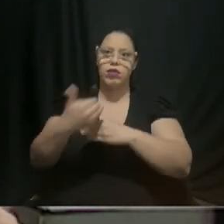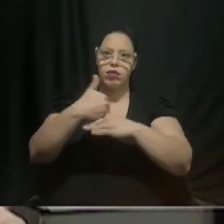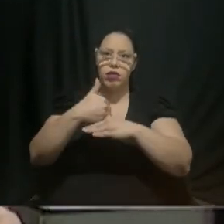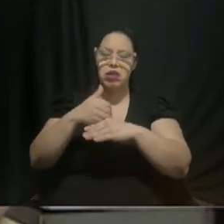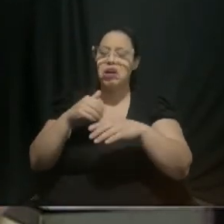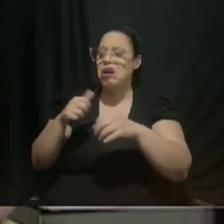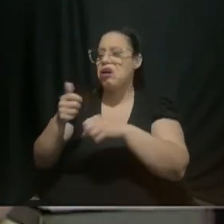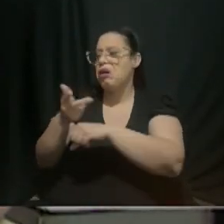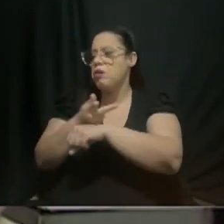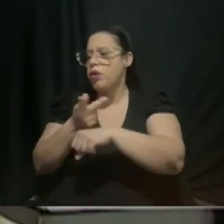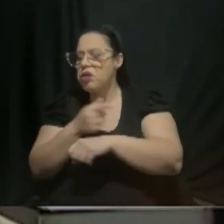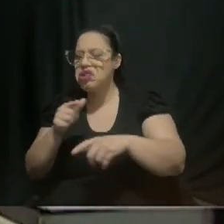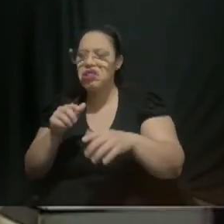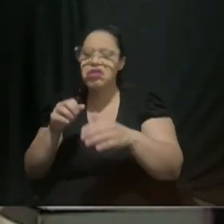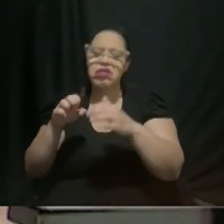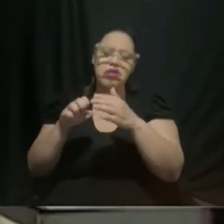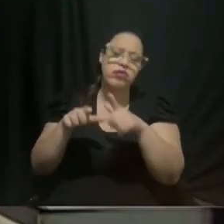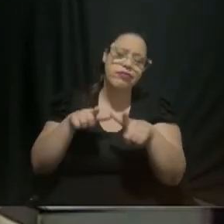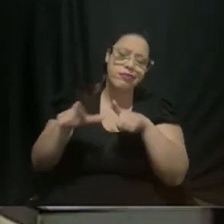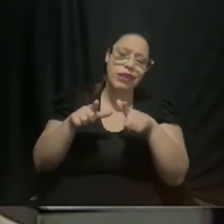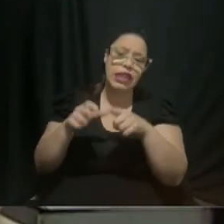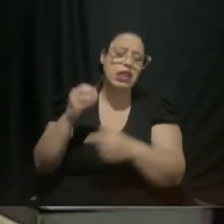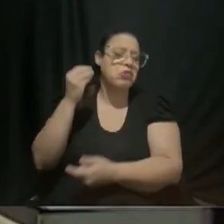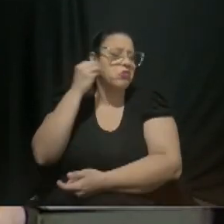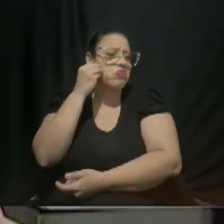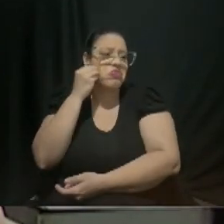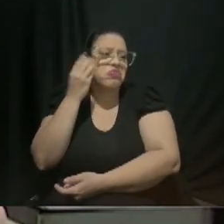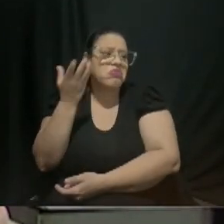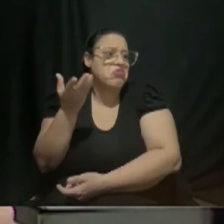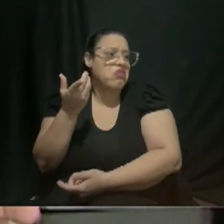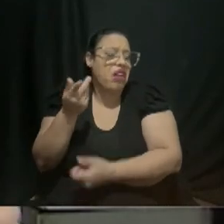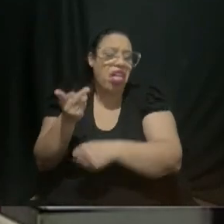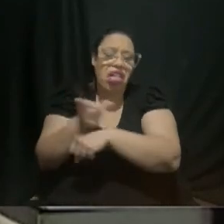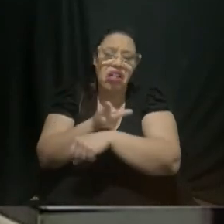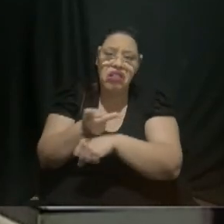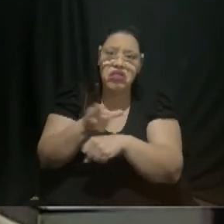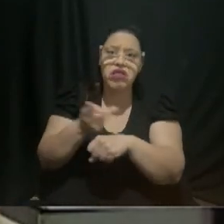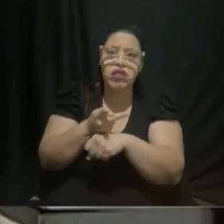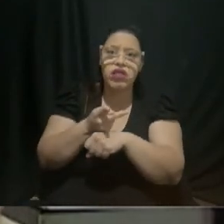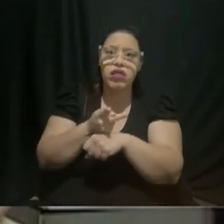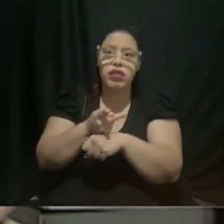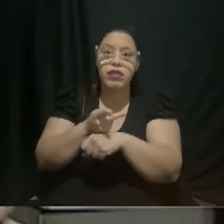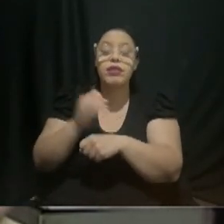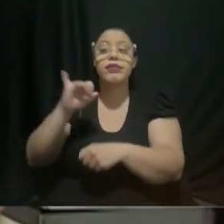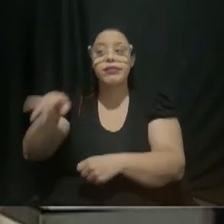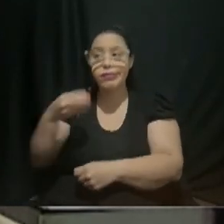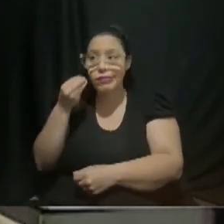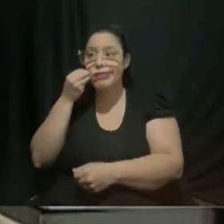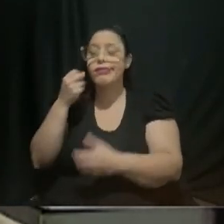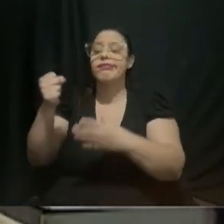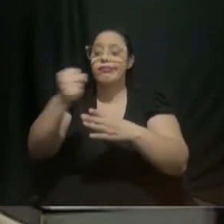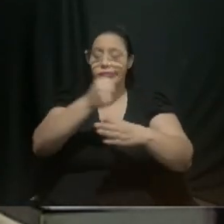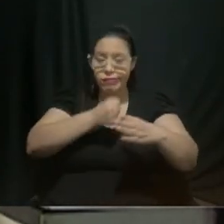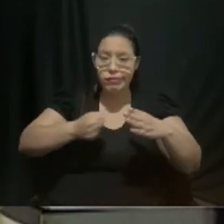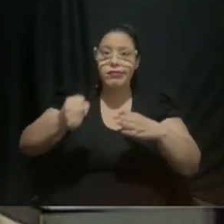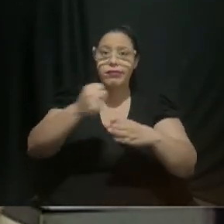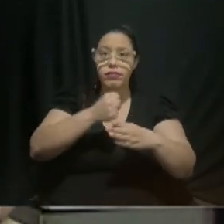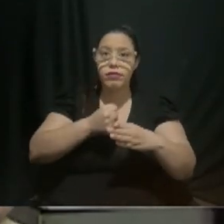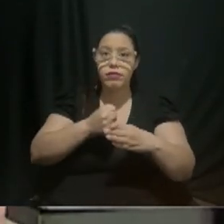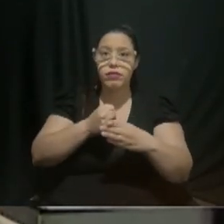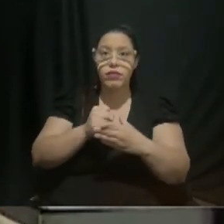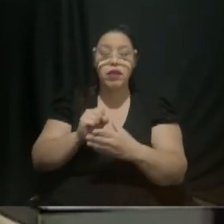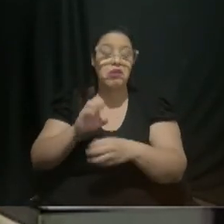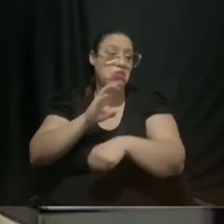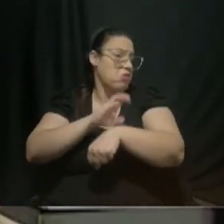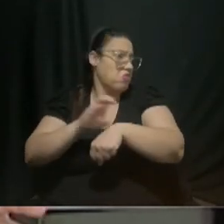não tinha experiência em nada, né? Então eu fui buscar. E aí a oportunidade que eu tive foi da cozinha, que não exigia curso, não exigia